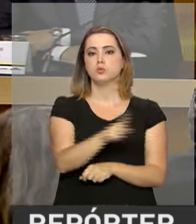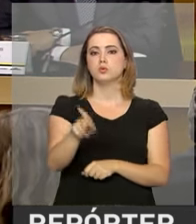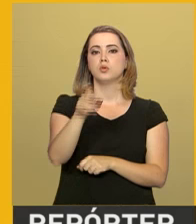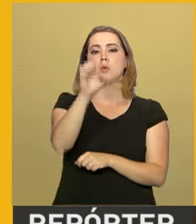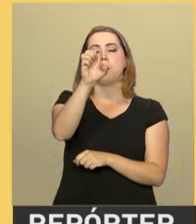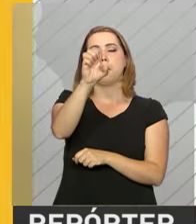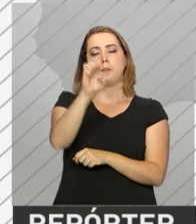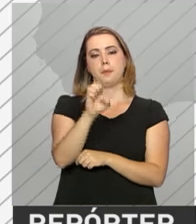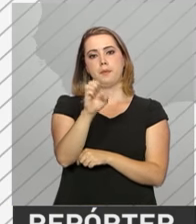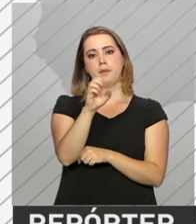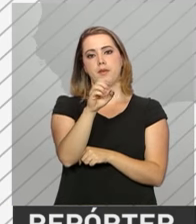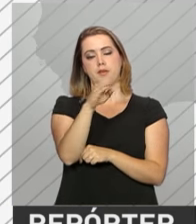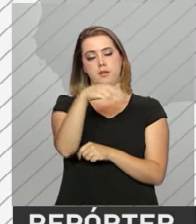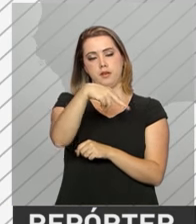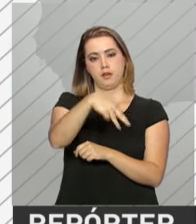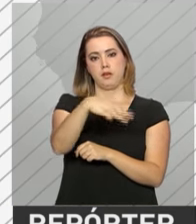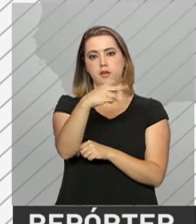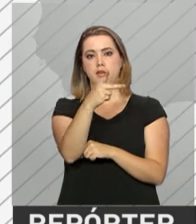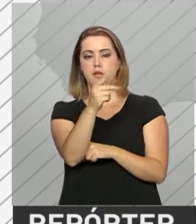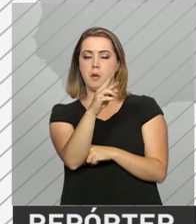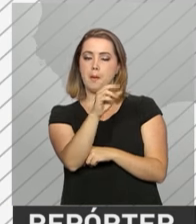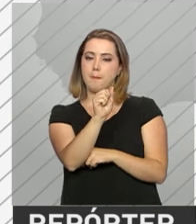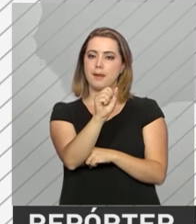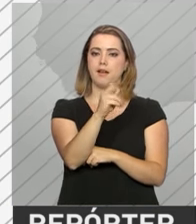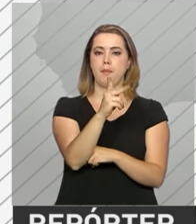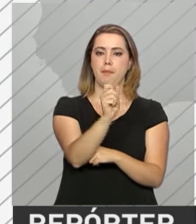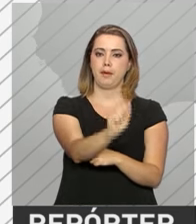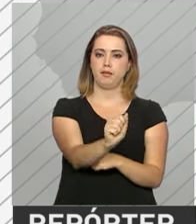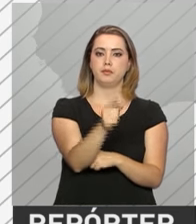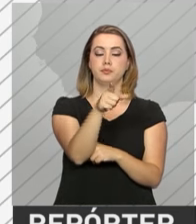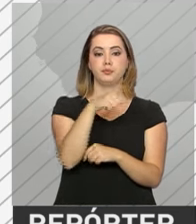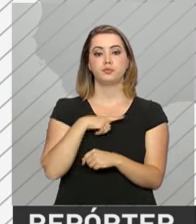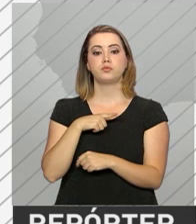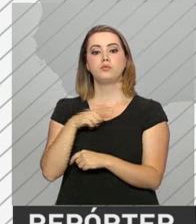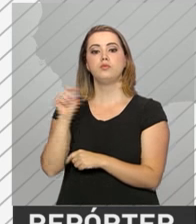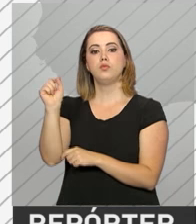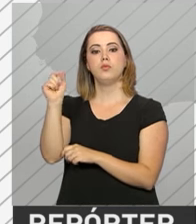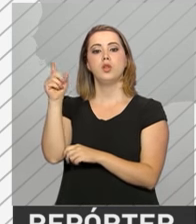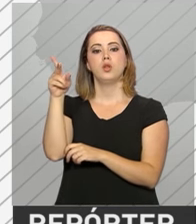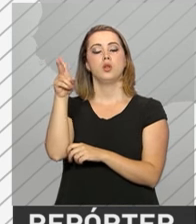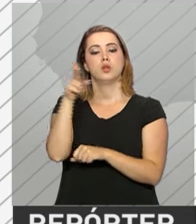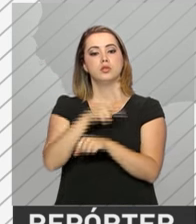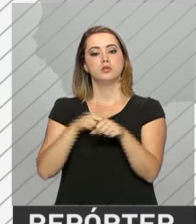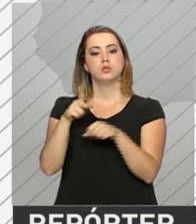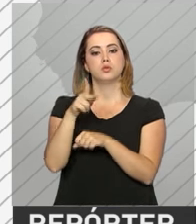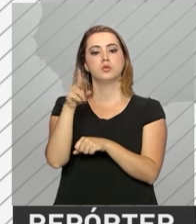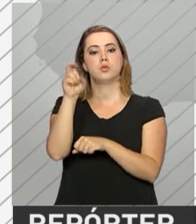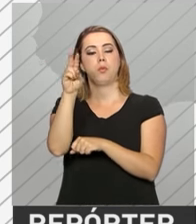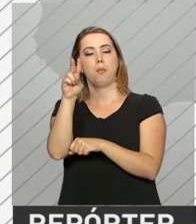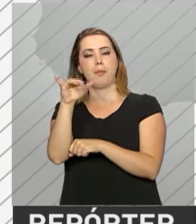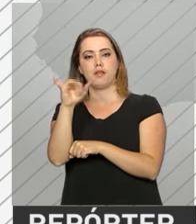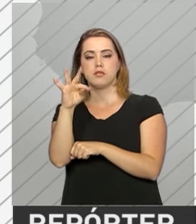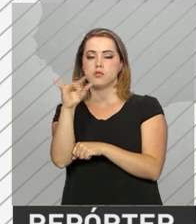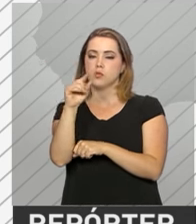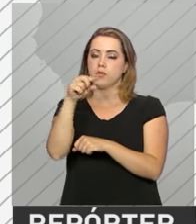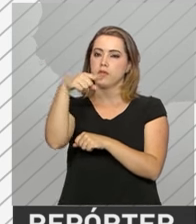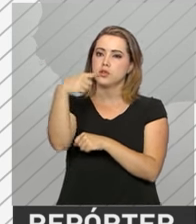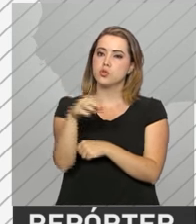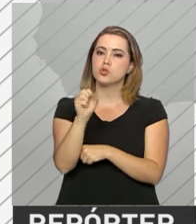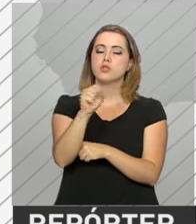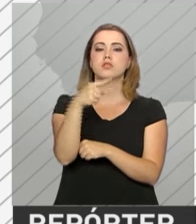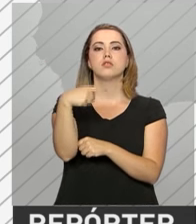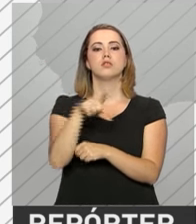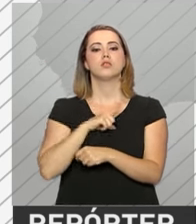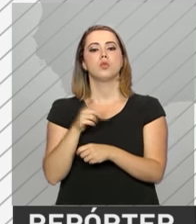empresários no Vietnã foi acertada a reabertura de mercado para as carnes suína bovina e de frango e teve início